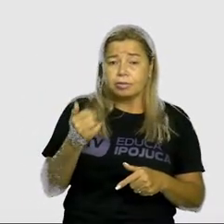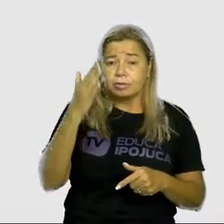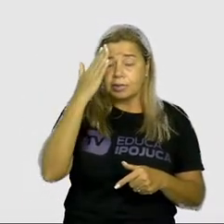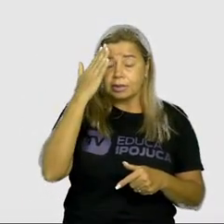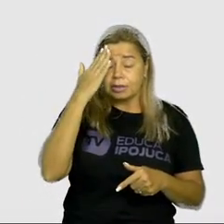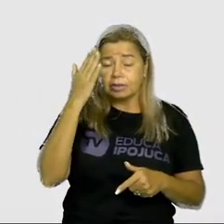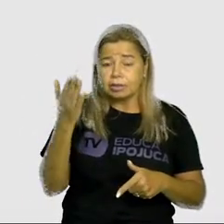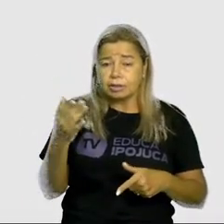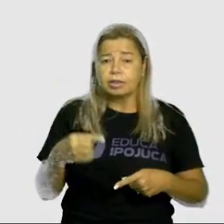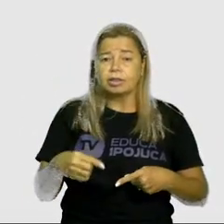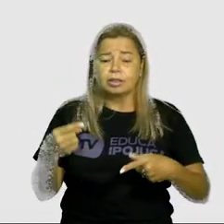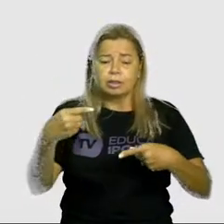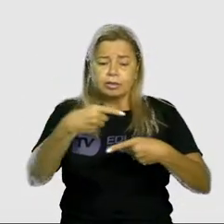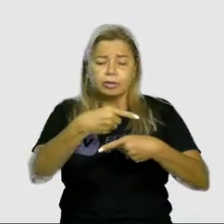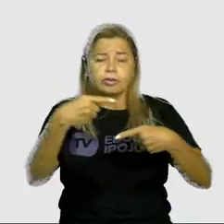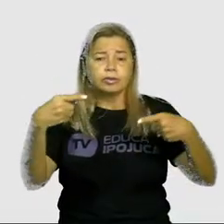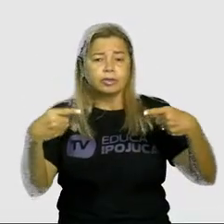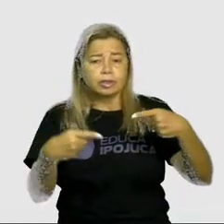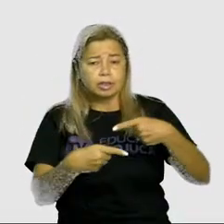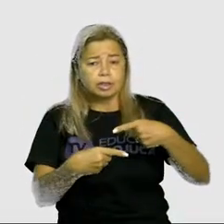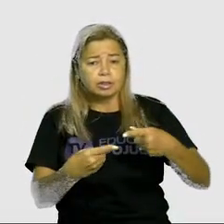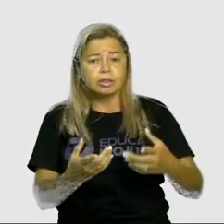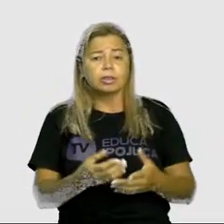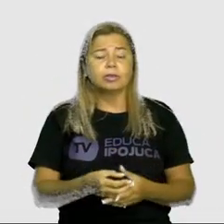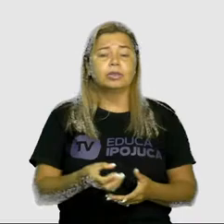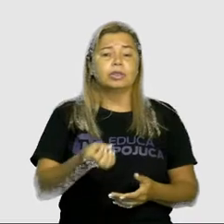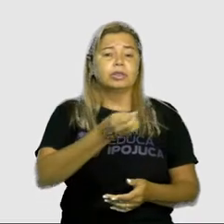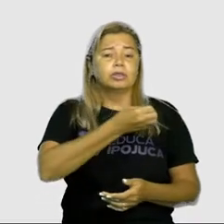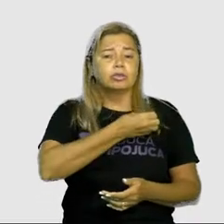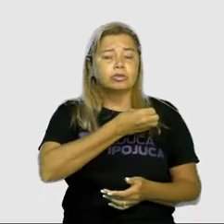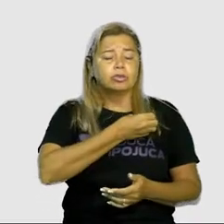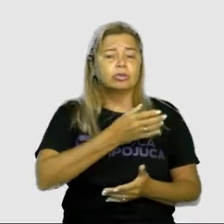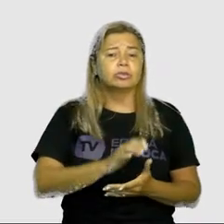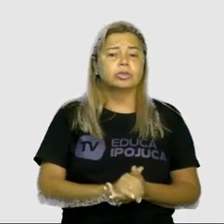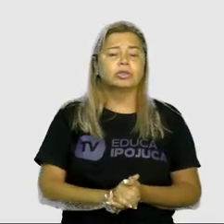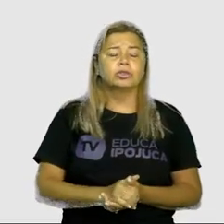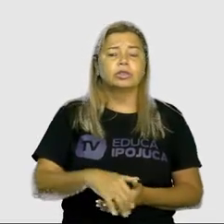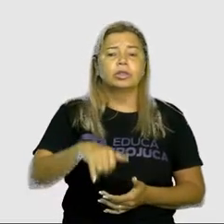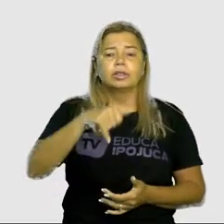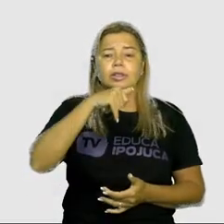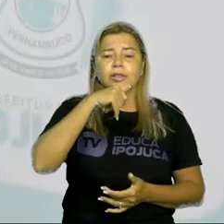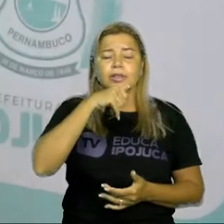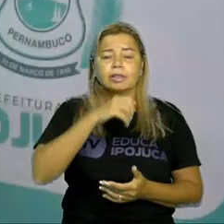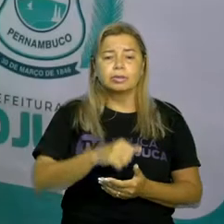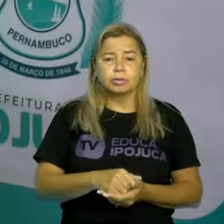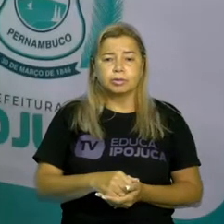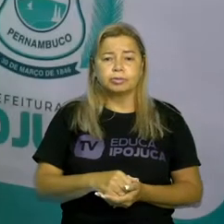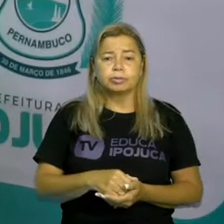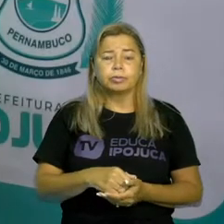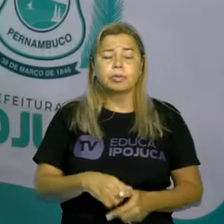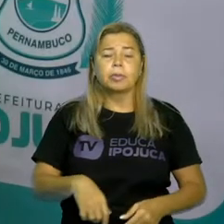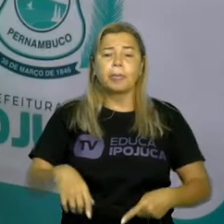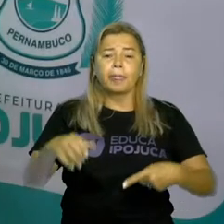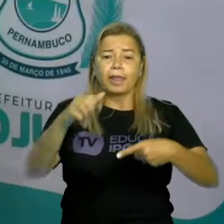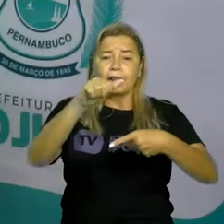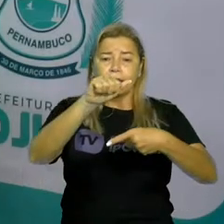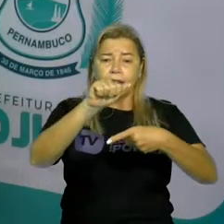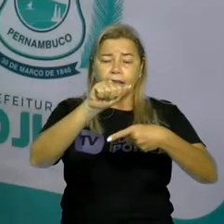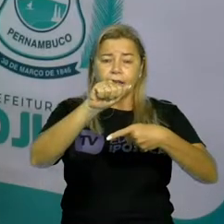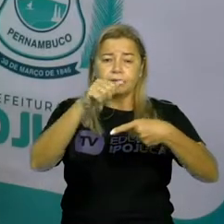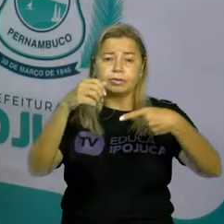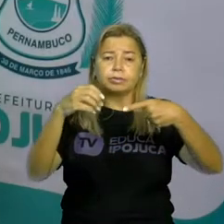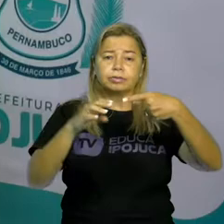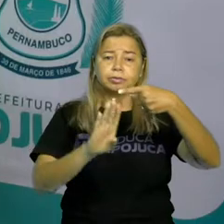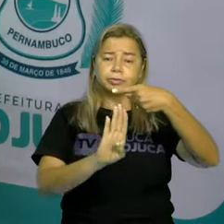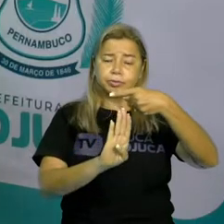sendo representadas da seguinte maneira veja que o modelo a gente tem a sobre B A